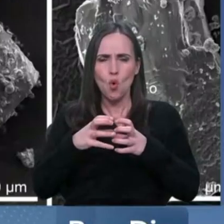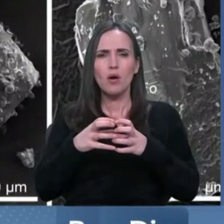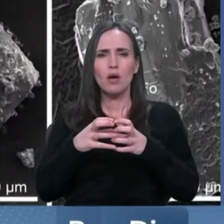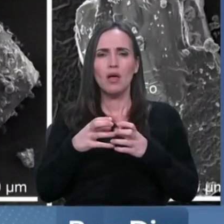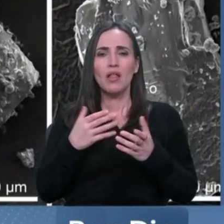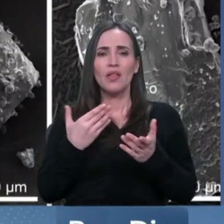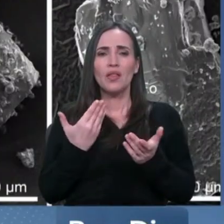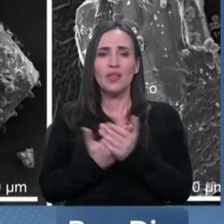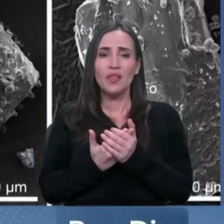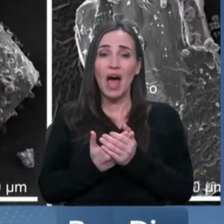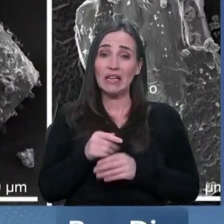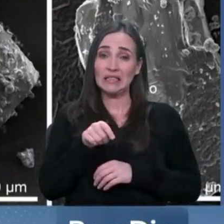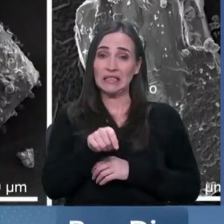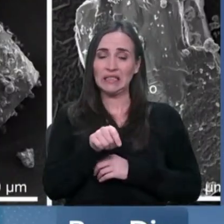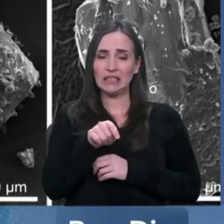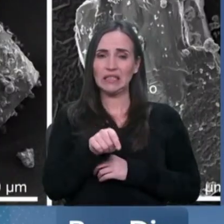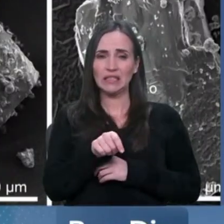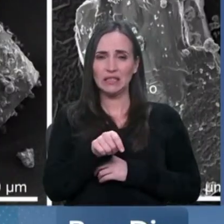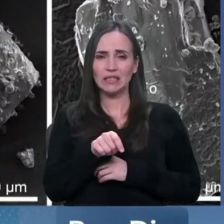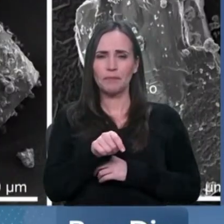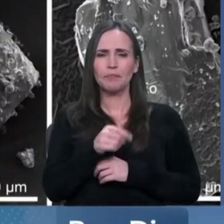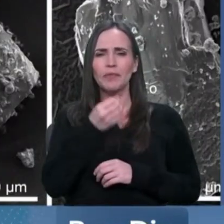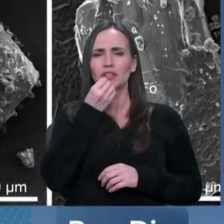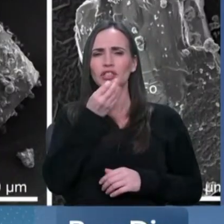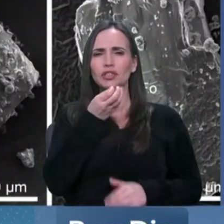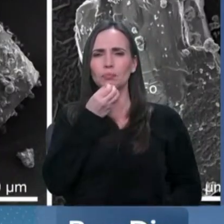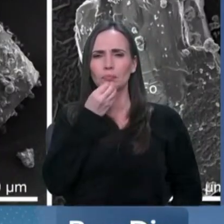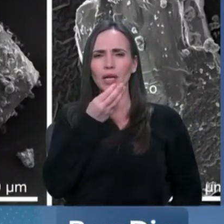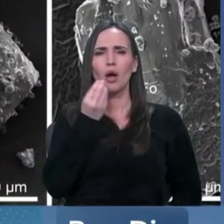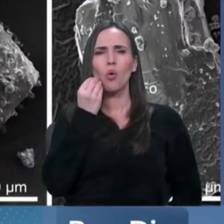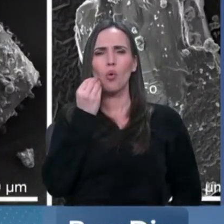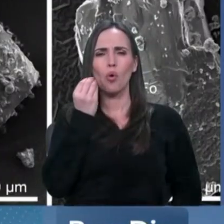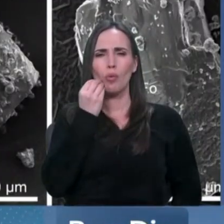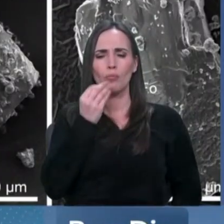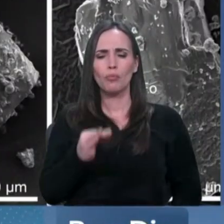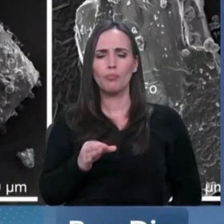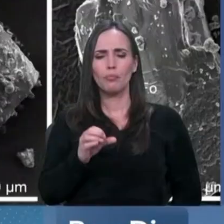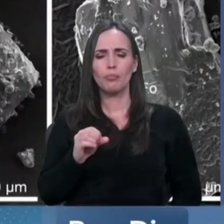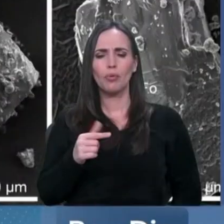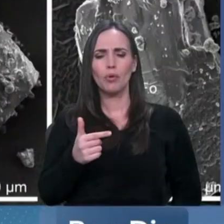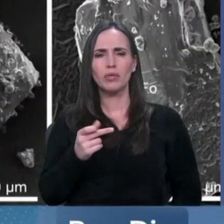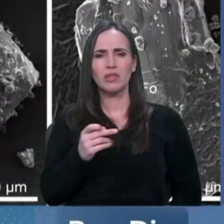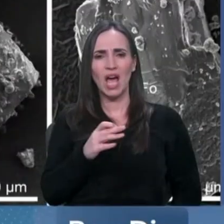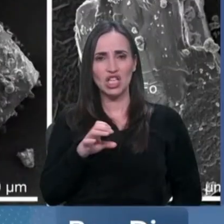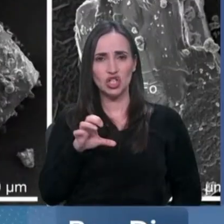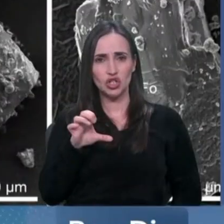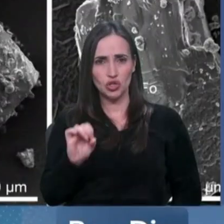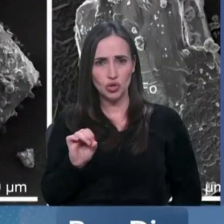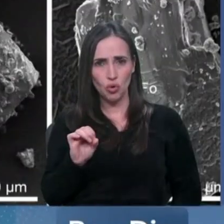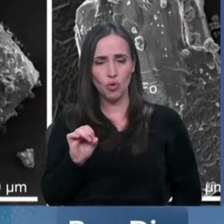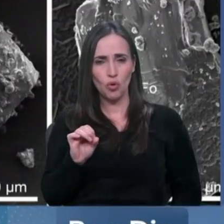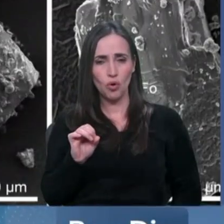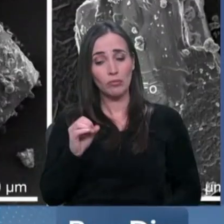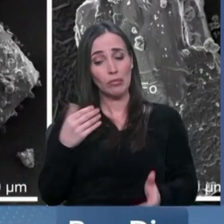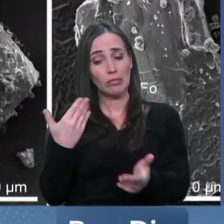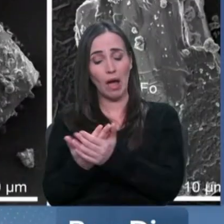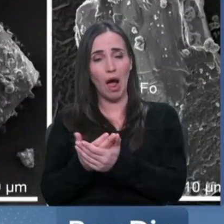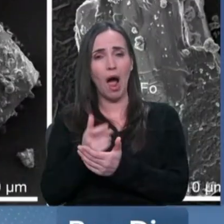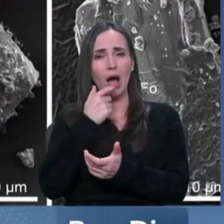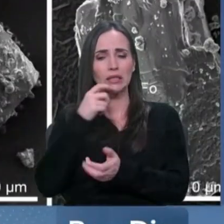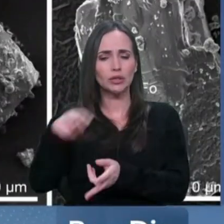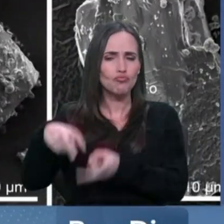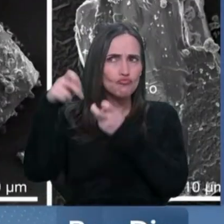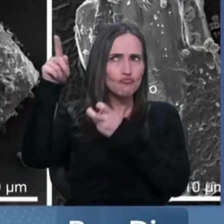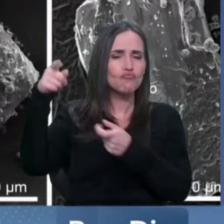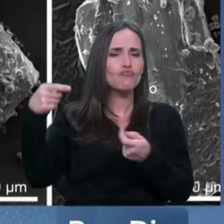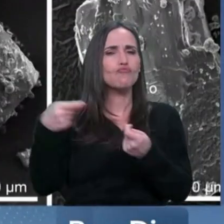potássio consiga-se explicar essa vaporização do potássio para os valores que nós encontramos nas amostras que vieram da missão chinesa.